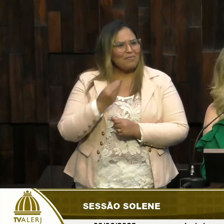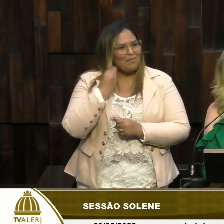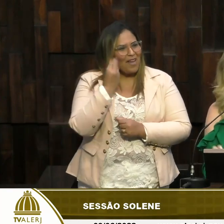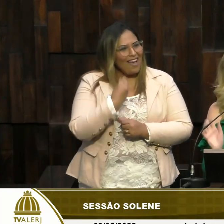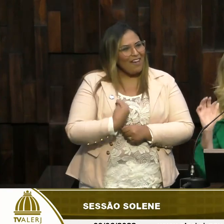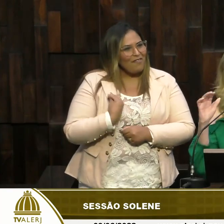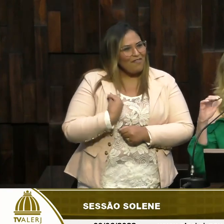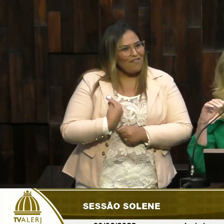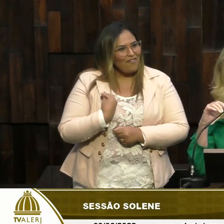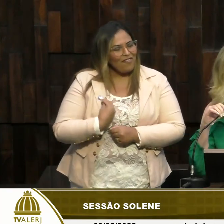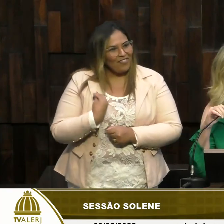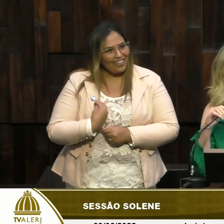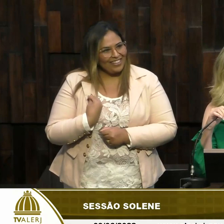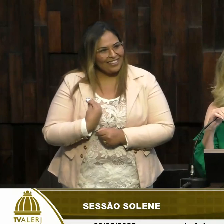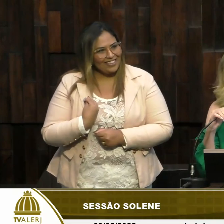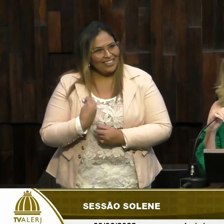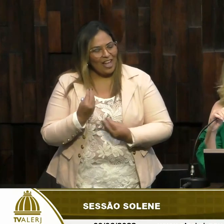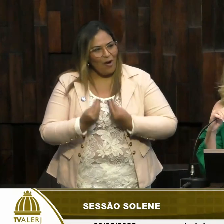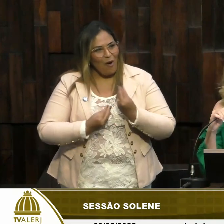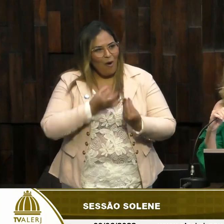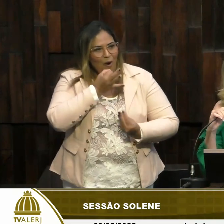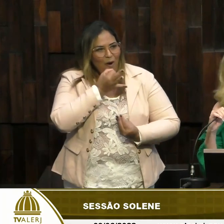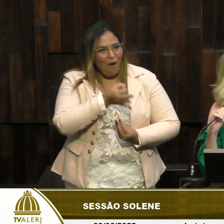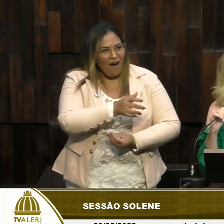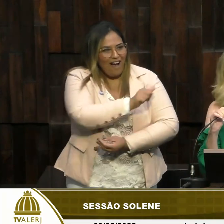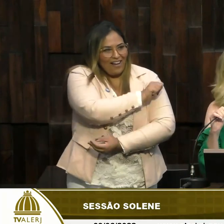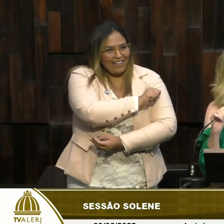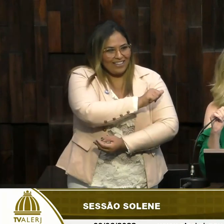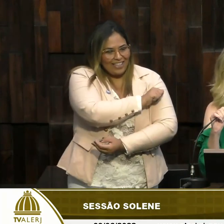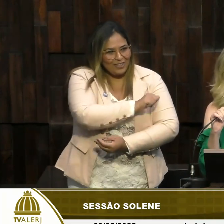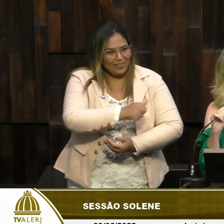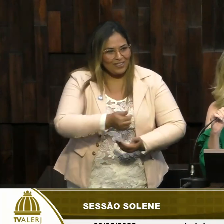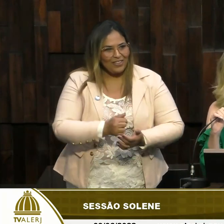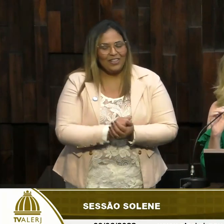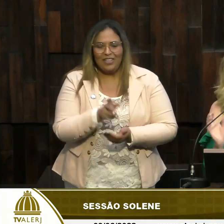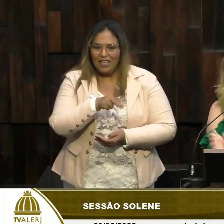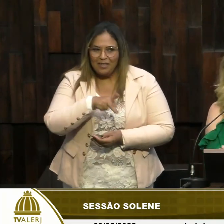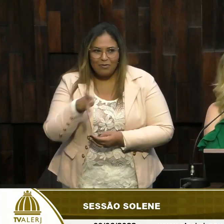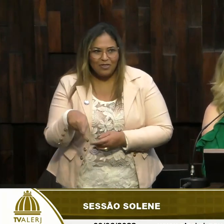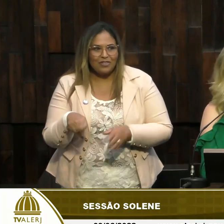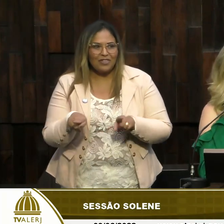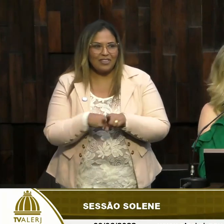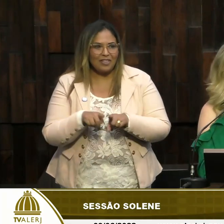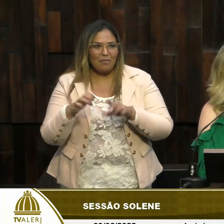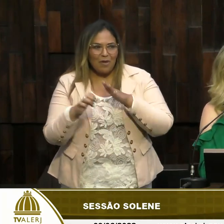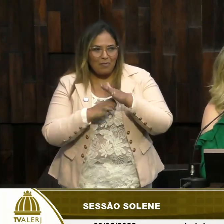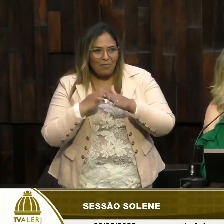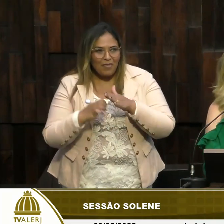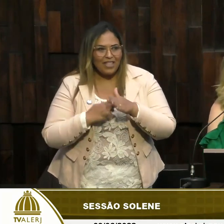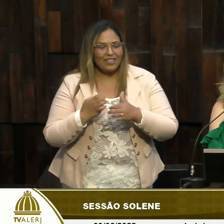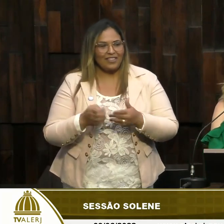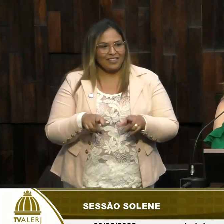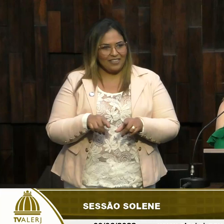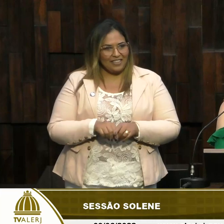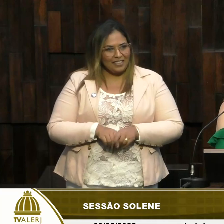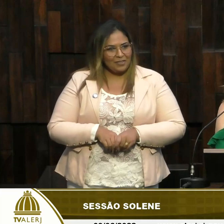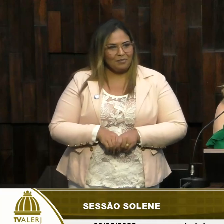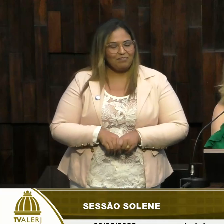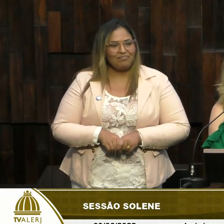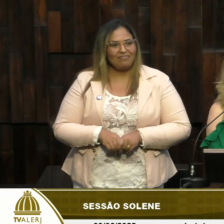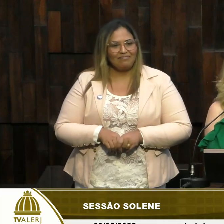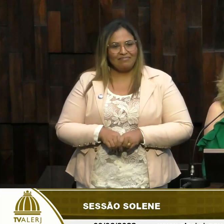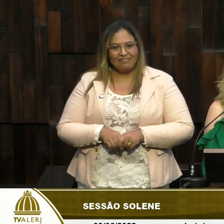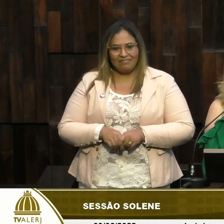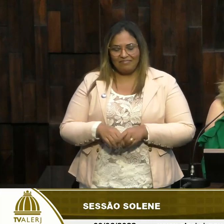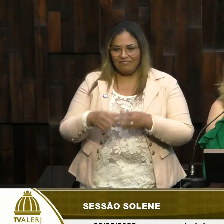que eu tive como aluna de concurso público, como professora, como empreendedora no ramo do